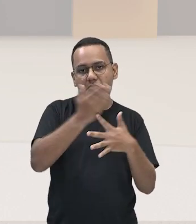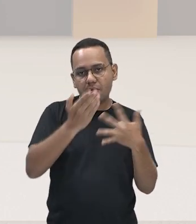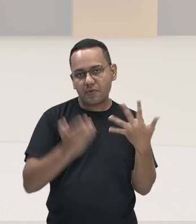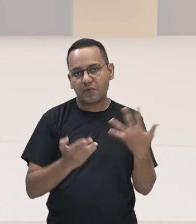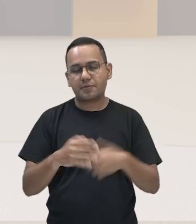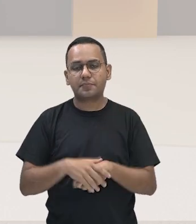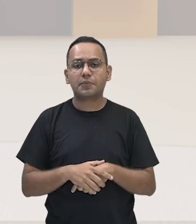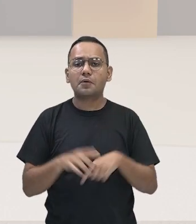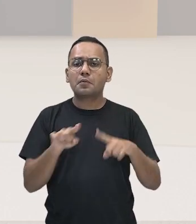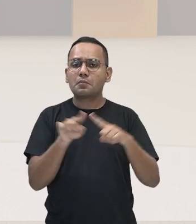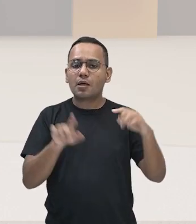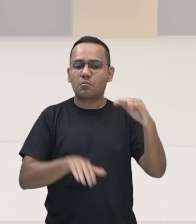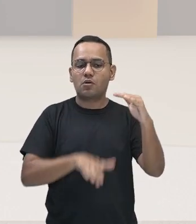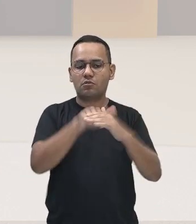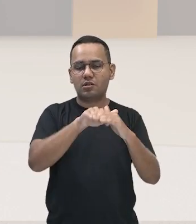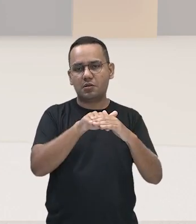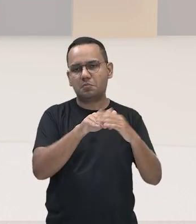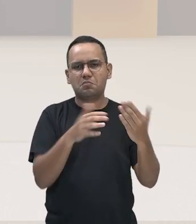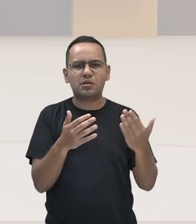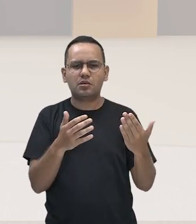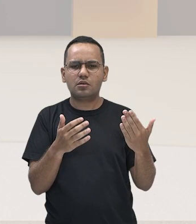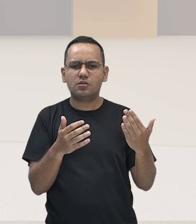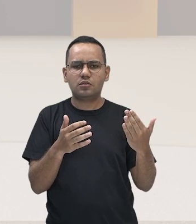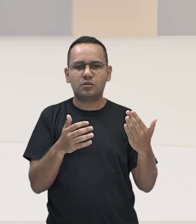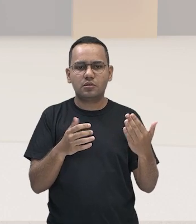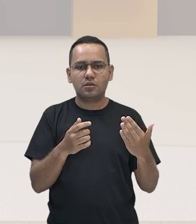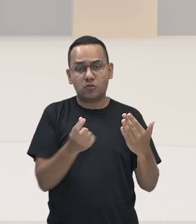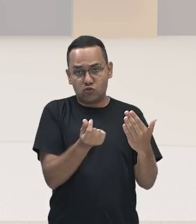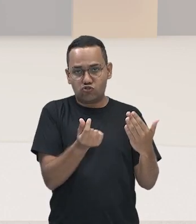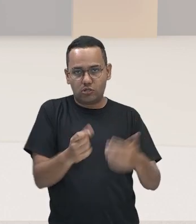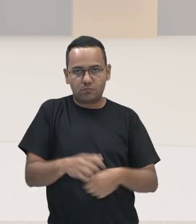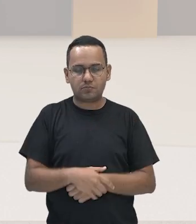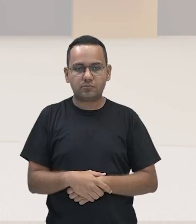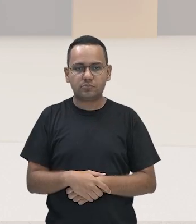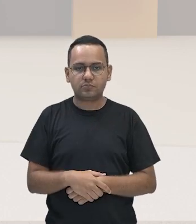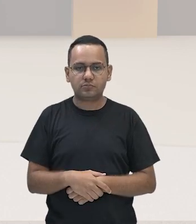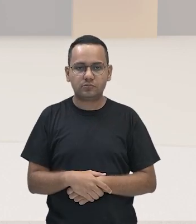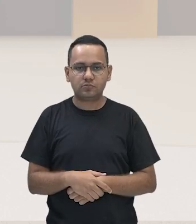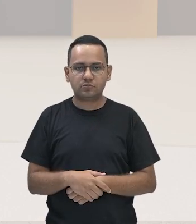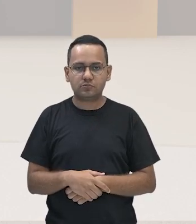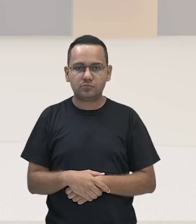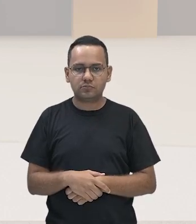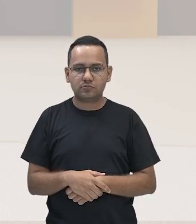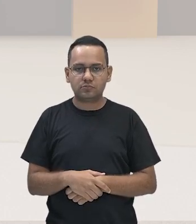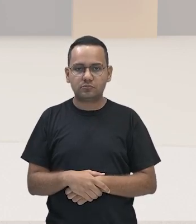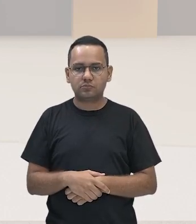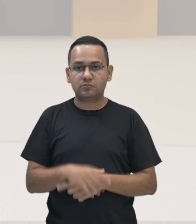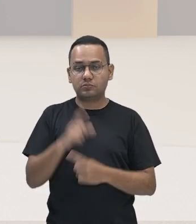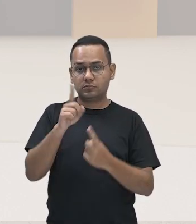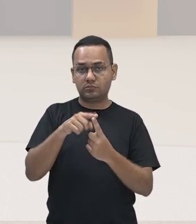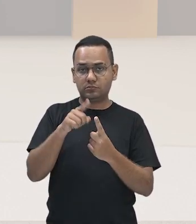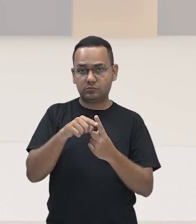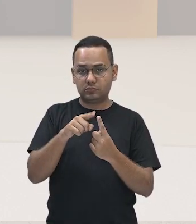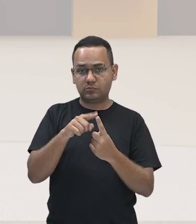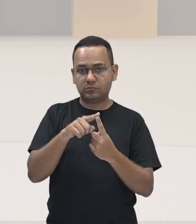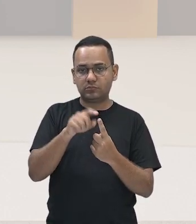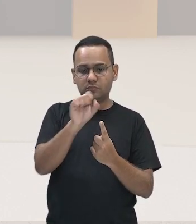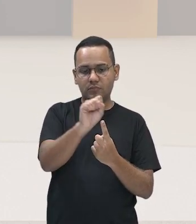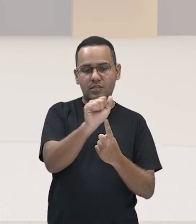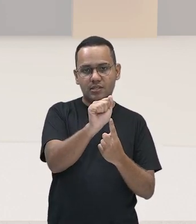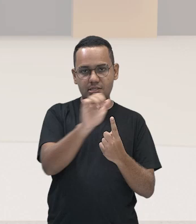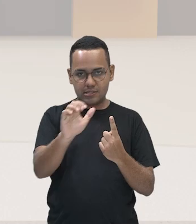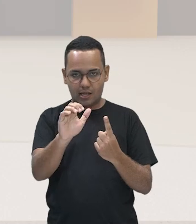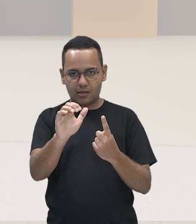até R$ 1.300. Exemplo, tá, pessoal? E aí, na tabela SAC, né, que é